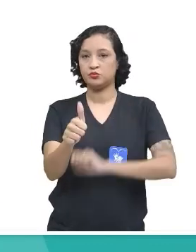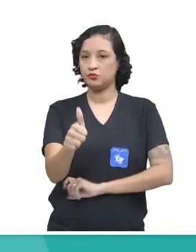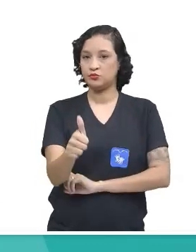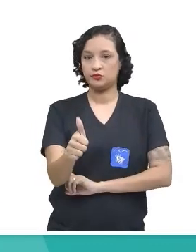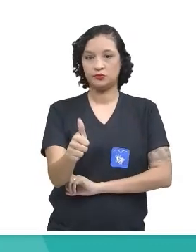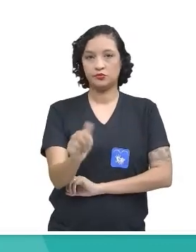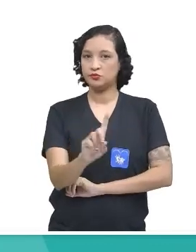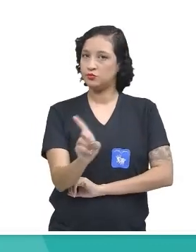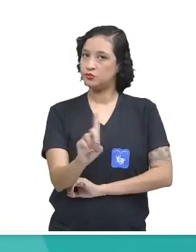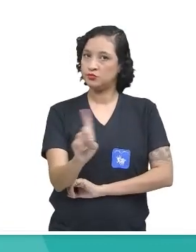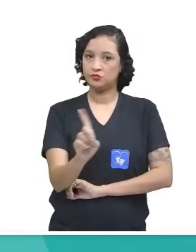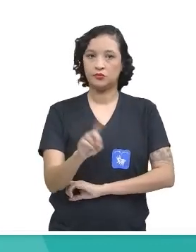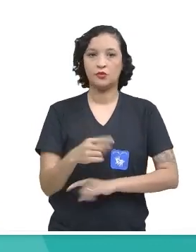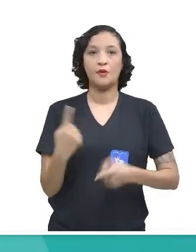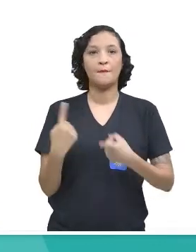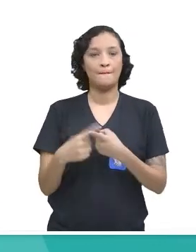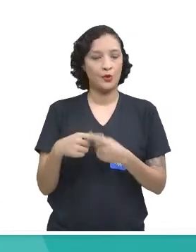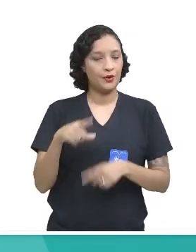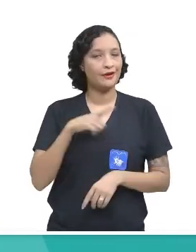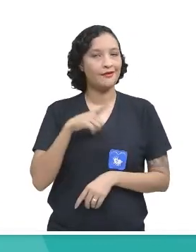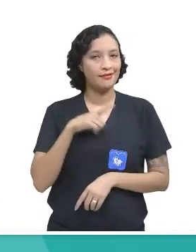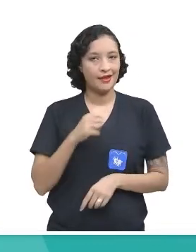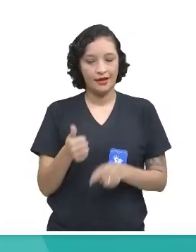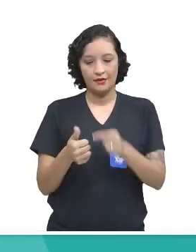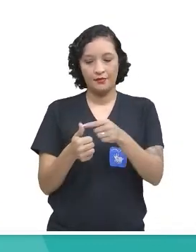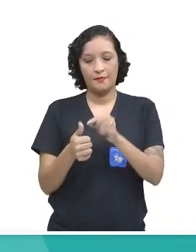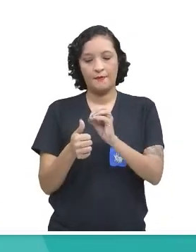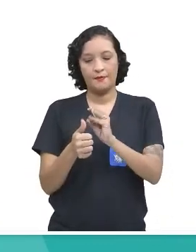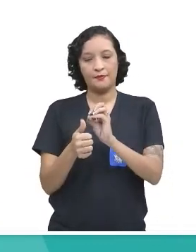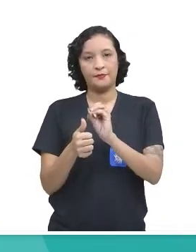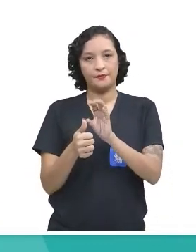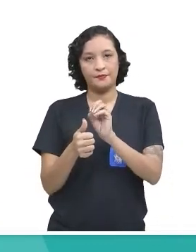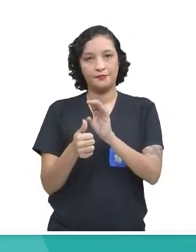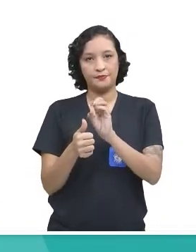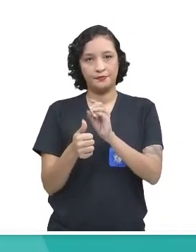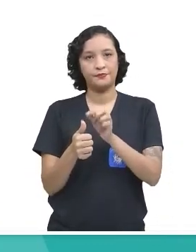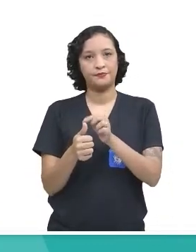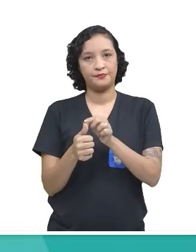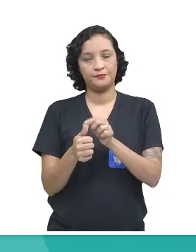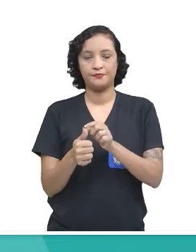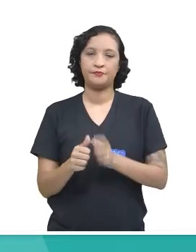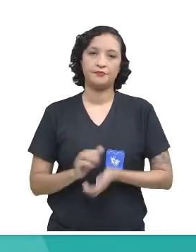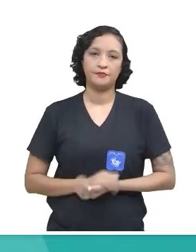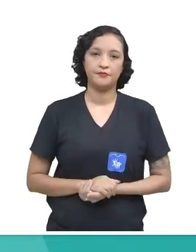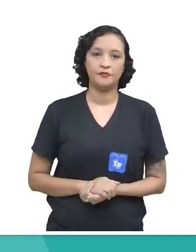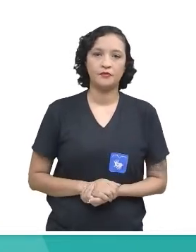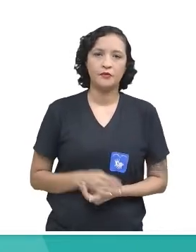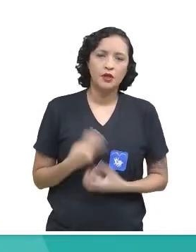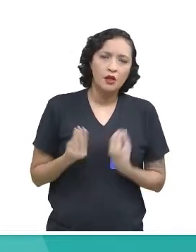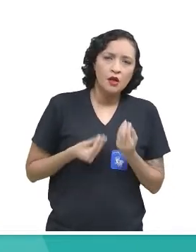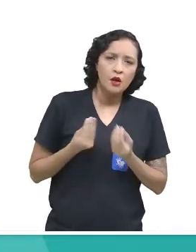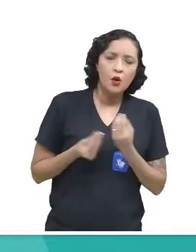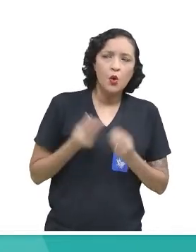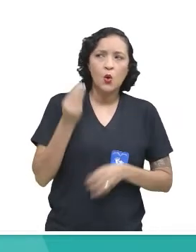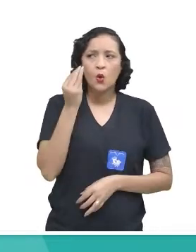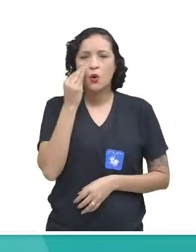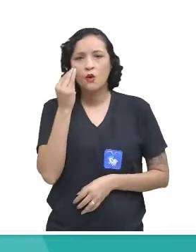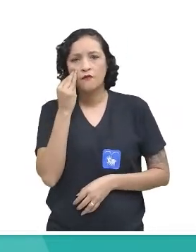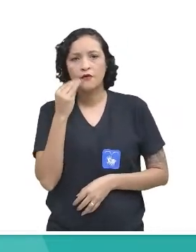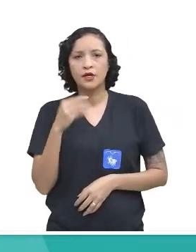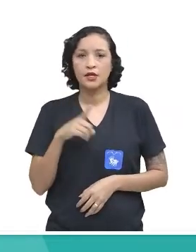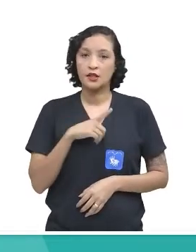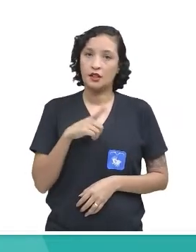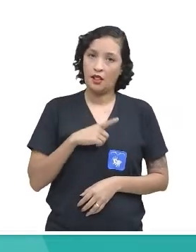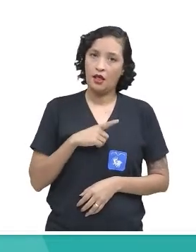polegar, porque ele também tem uma artéria e tem a sua própria pulsação. Mas de que maneira, professor, eu posso verificar se existe algum